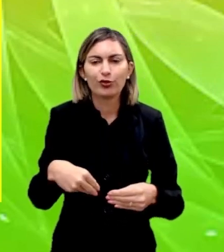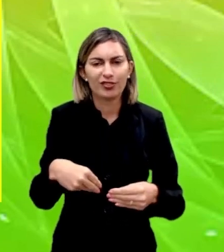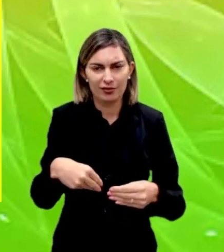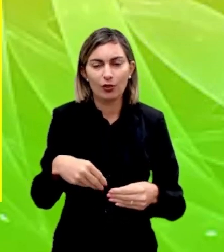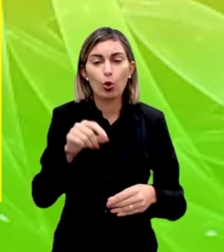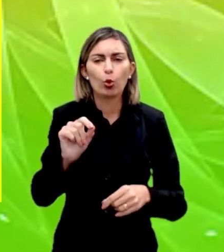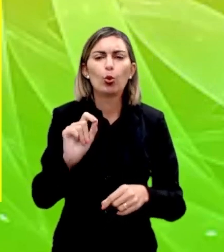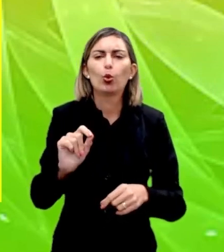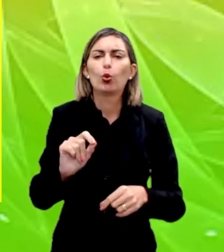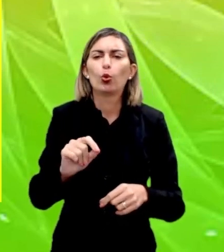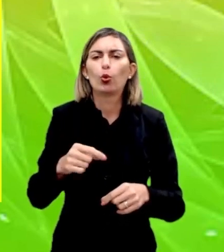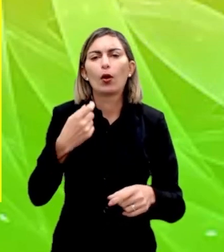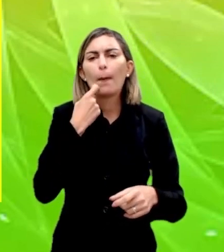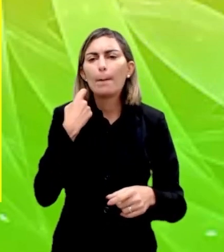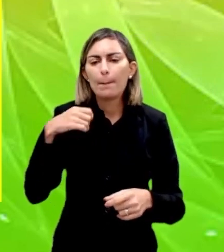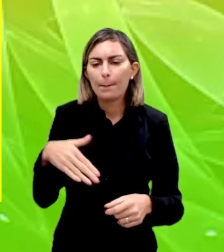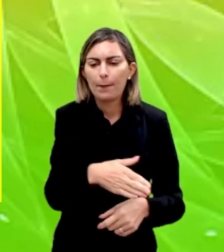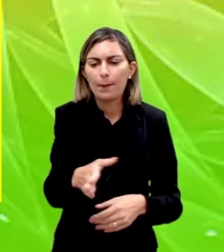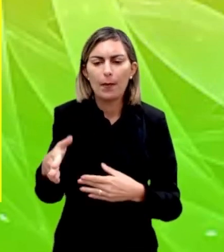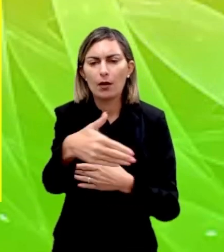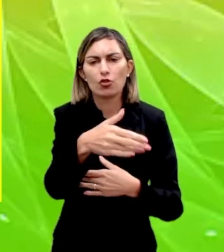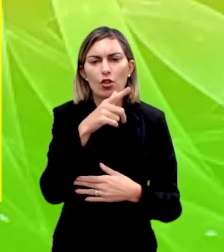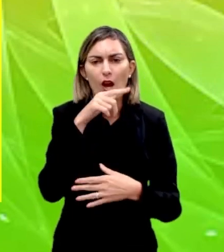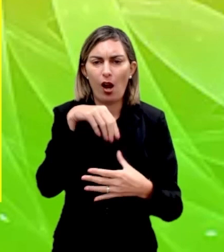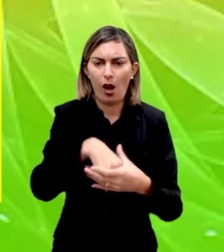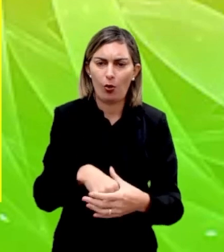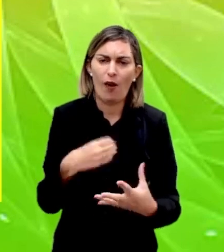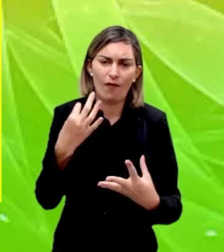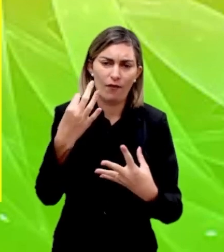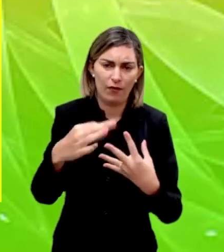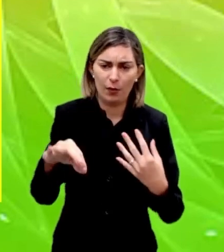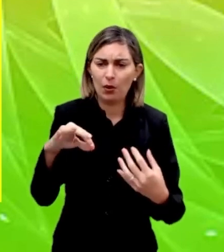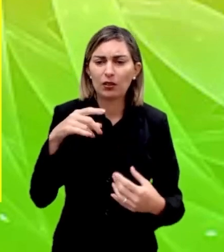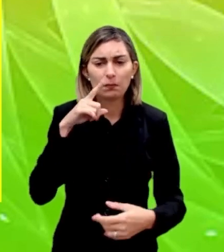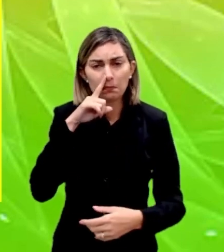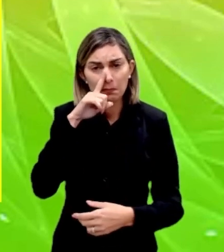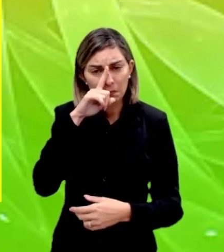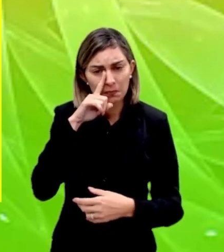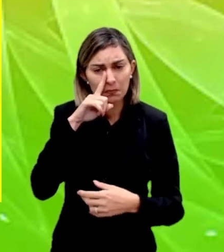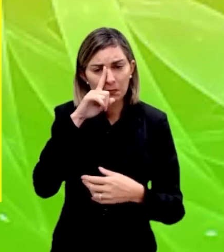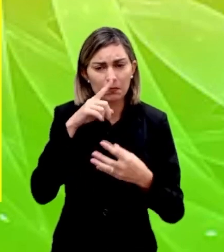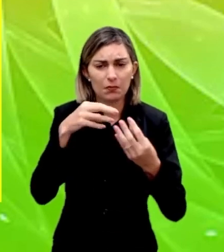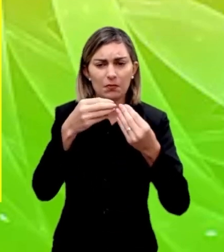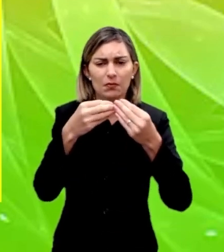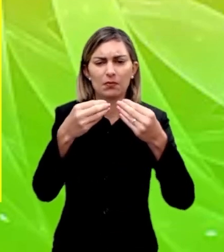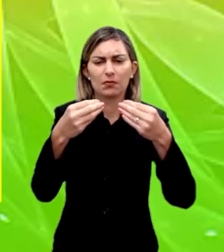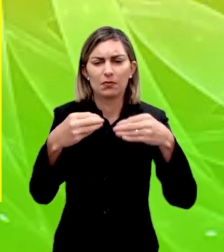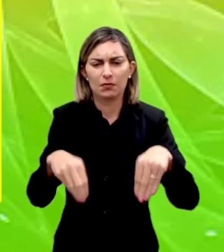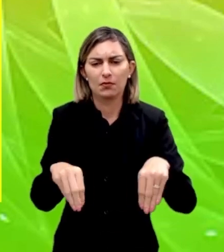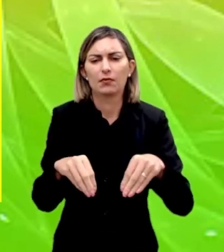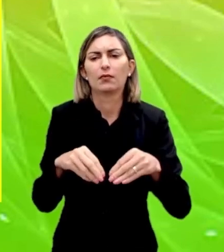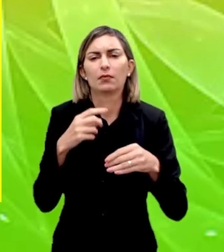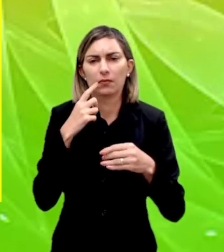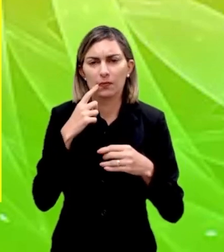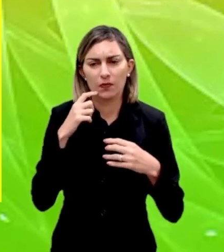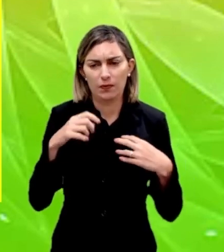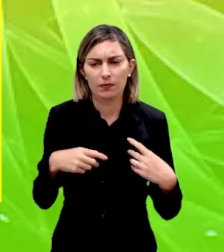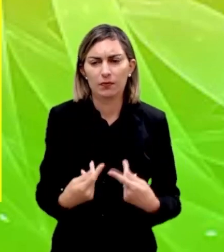Então isso é uma afirmativa muito perigosa e muito prejudicial à